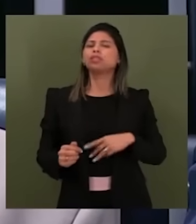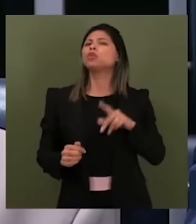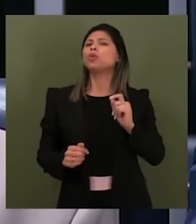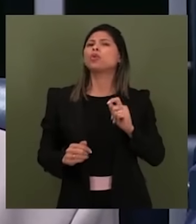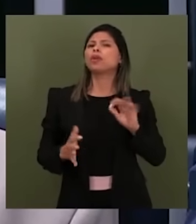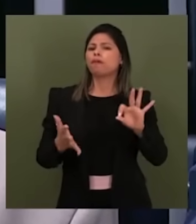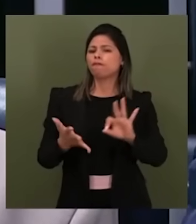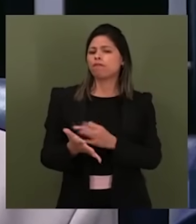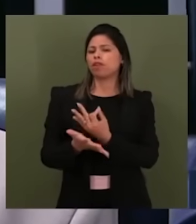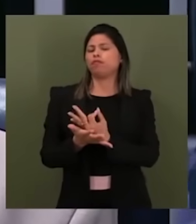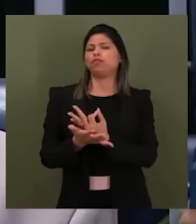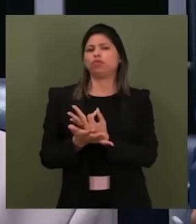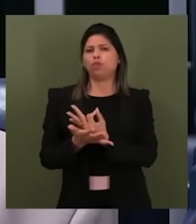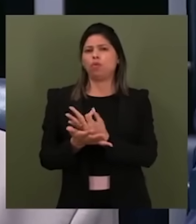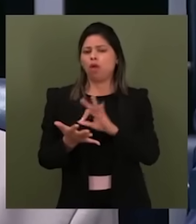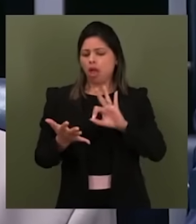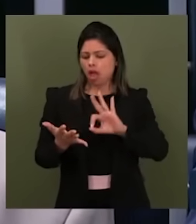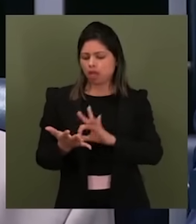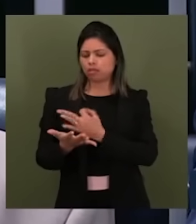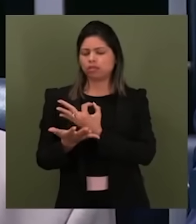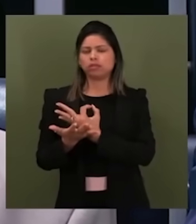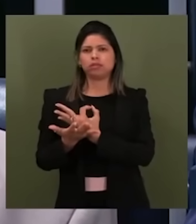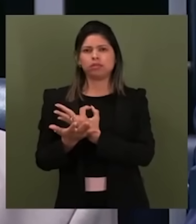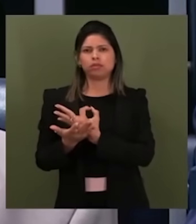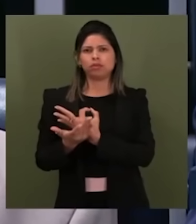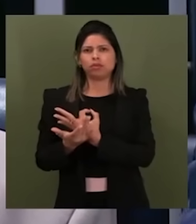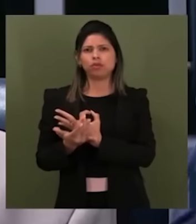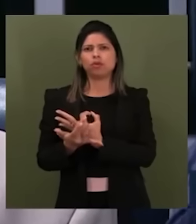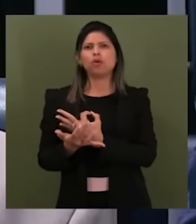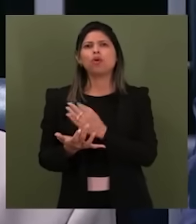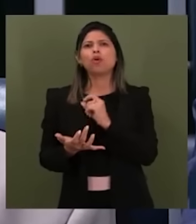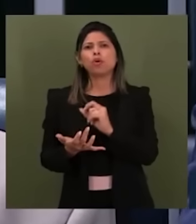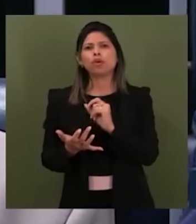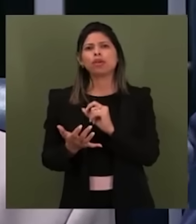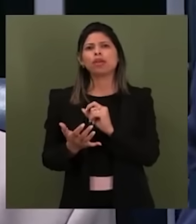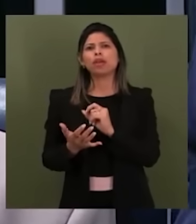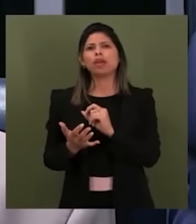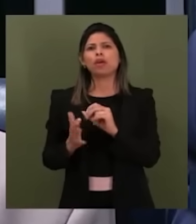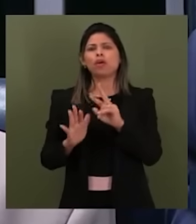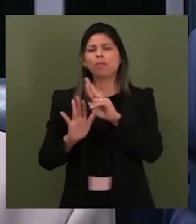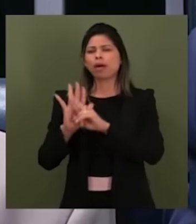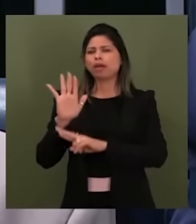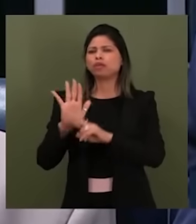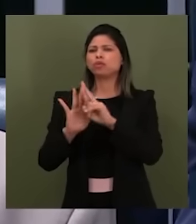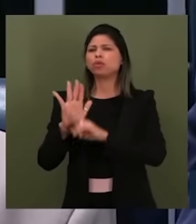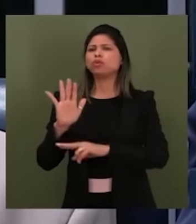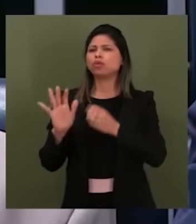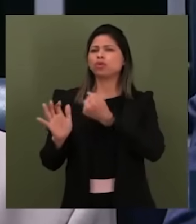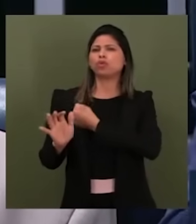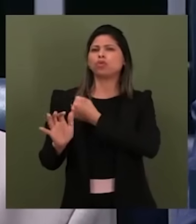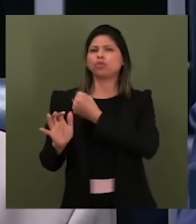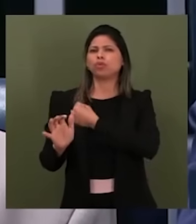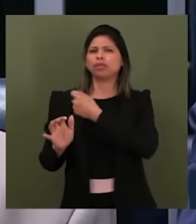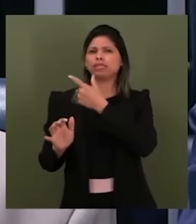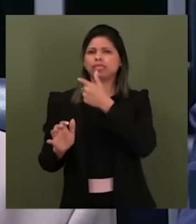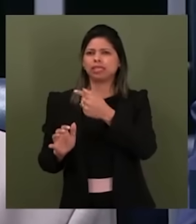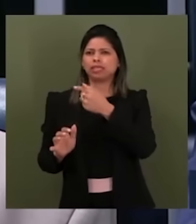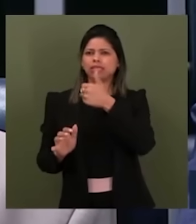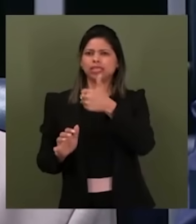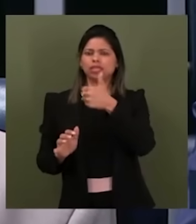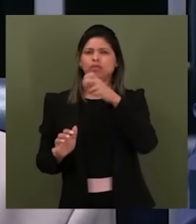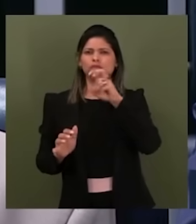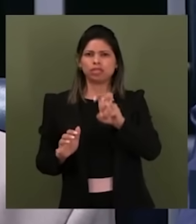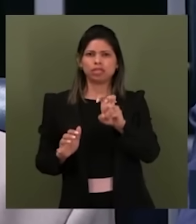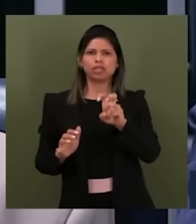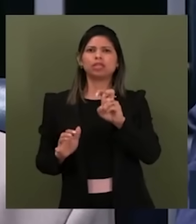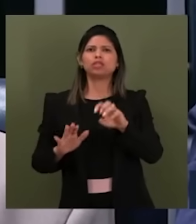outorgou, assinou embaixo de uma resolução, a 715 o número, de uma resolução do